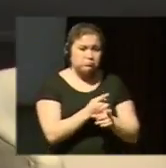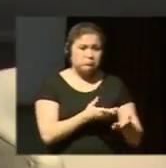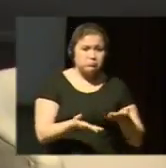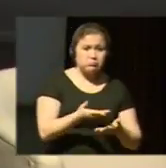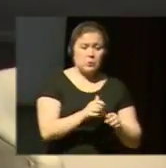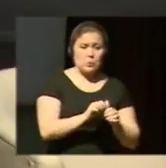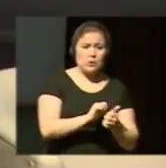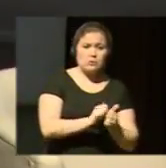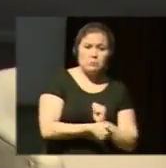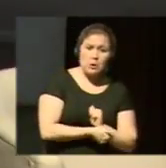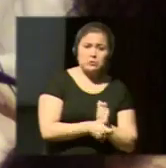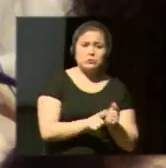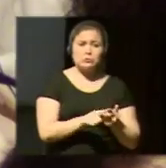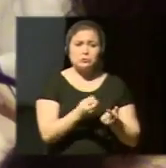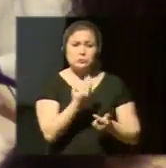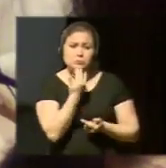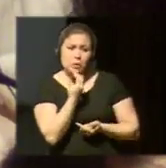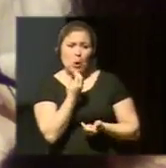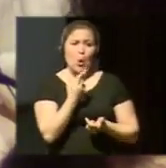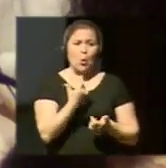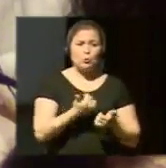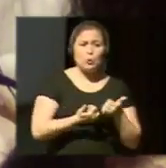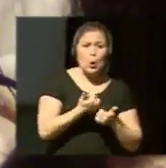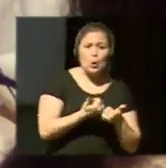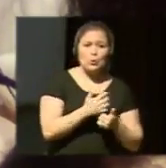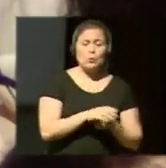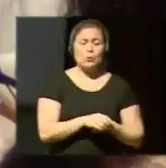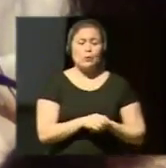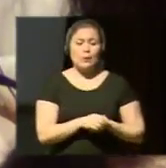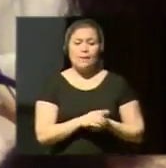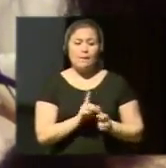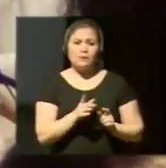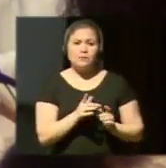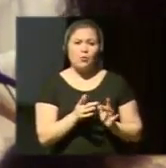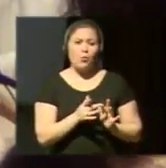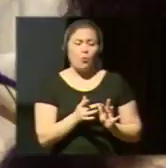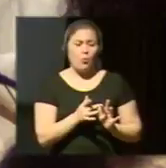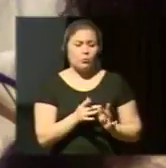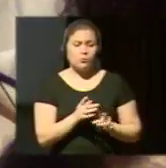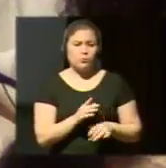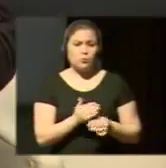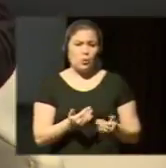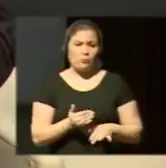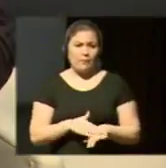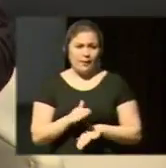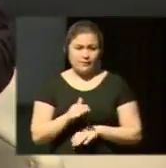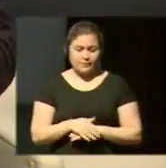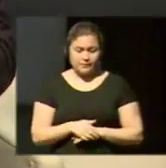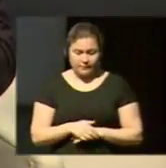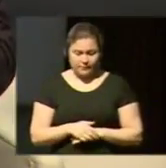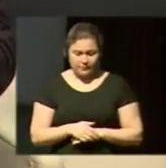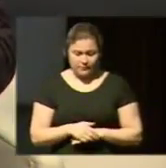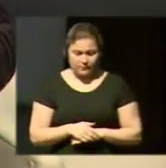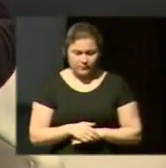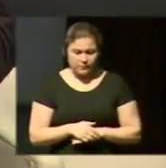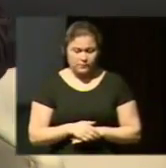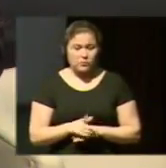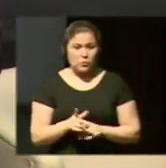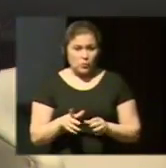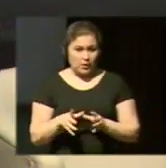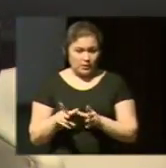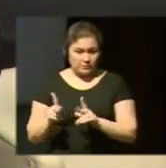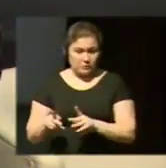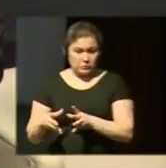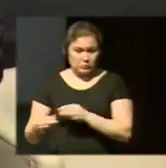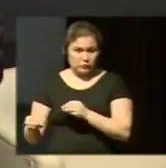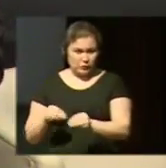ou refeições ou jogos, mas nenhum contato com jovens mais. Os refugiados